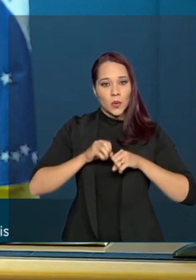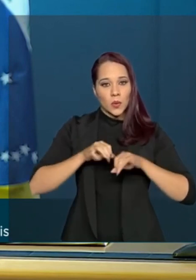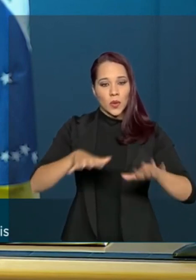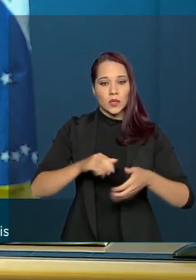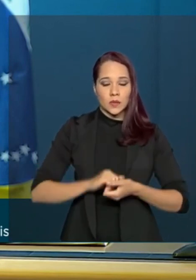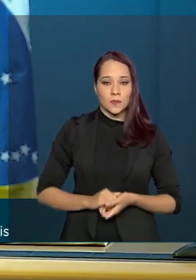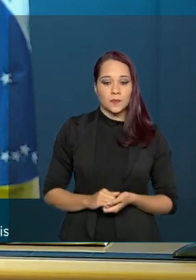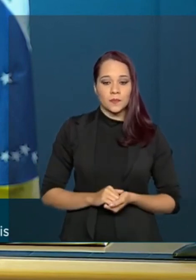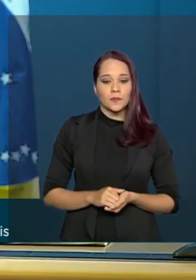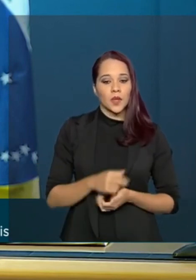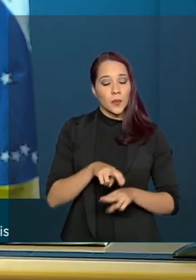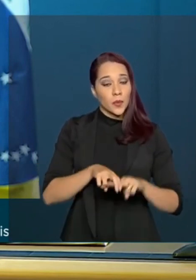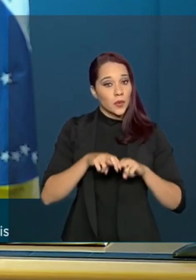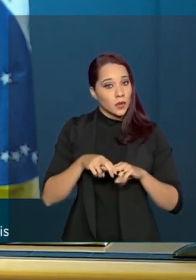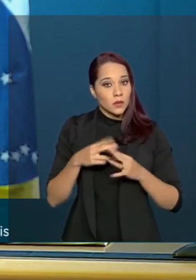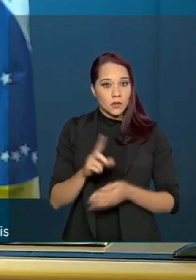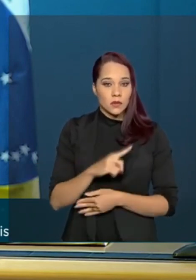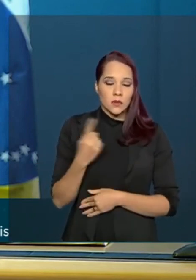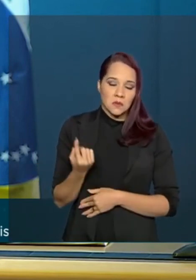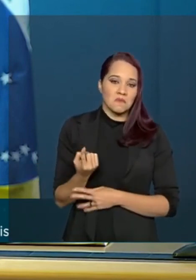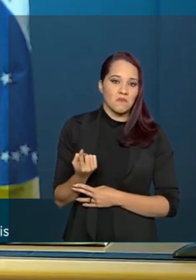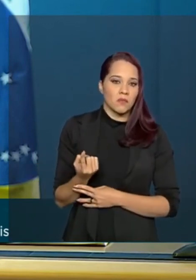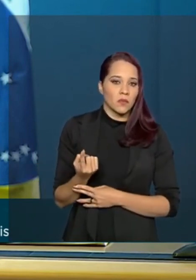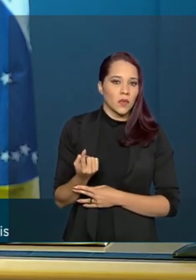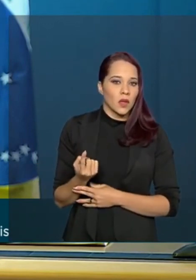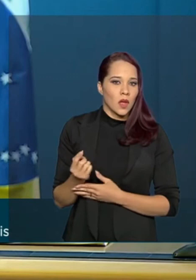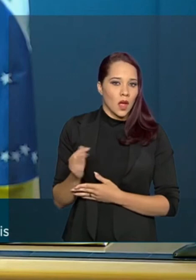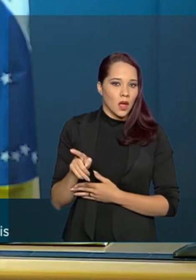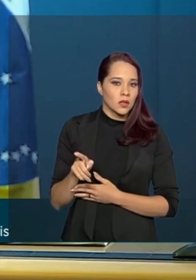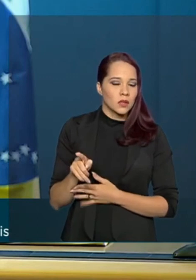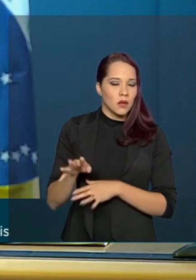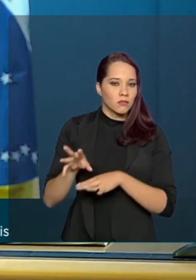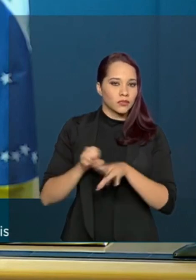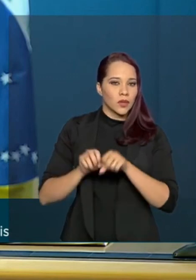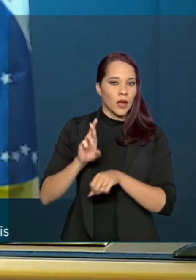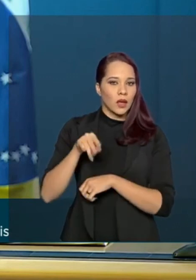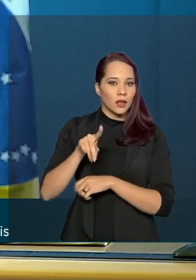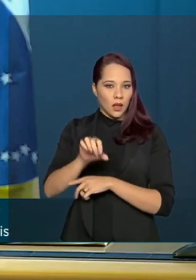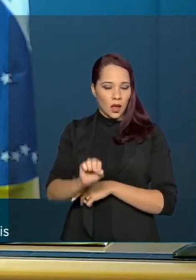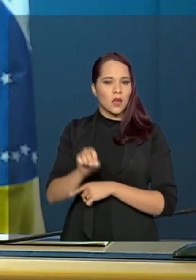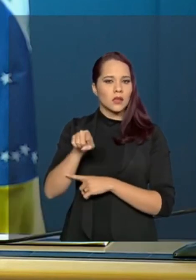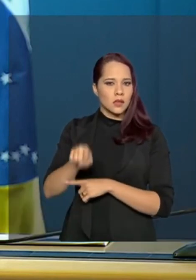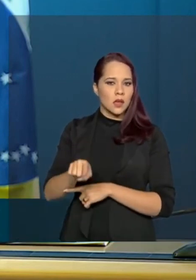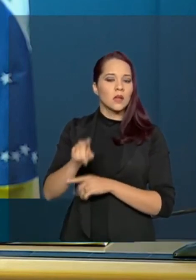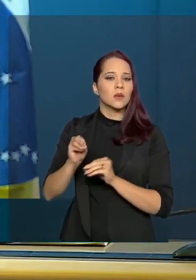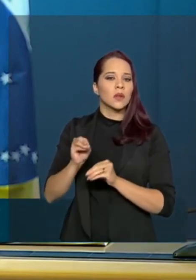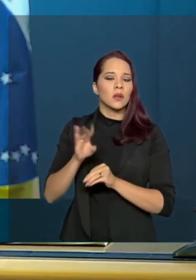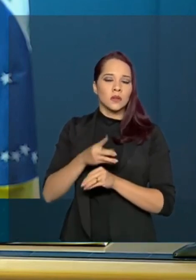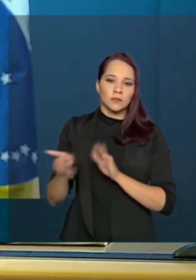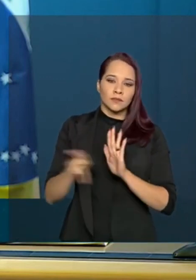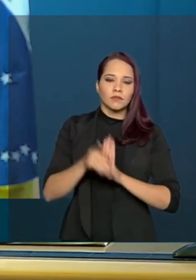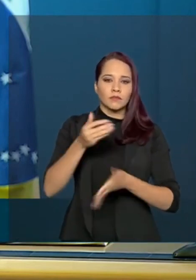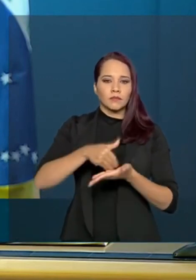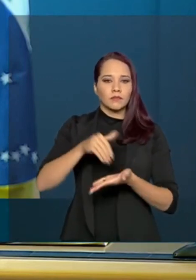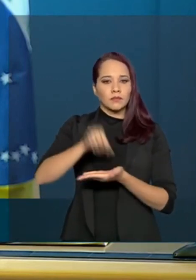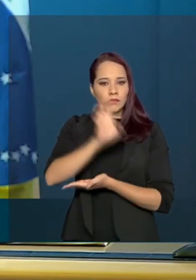isso, a gente provavelmente essa fonte da RNDS ele vai ser para as secretarias